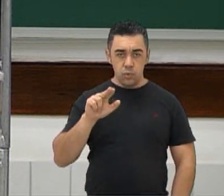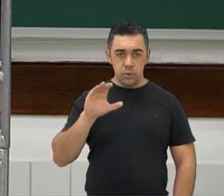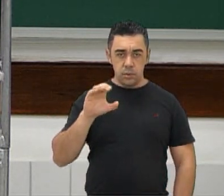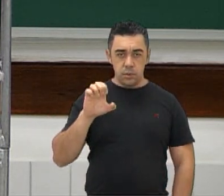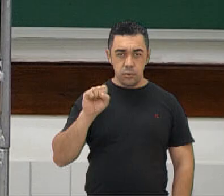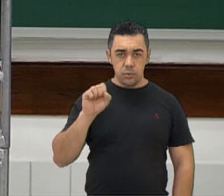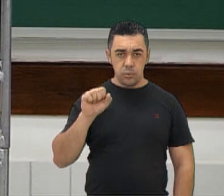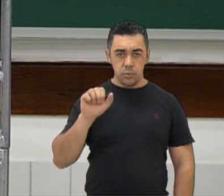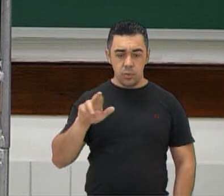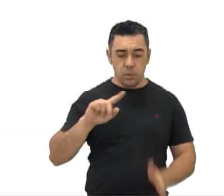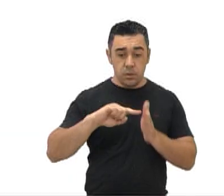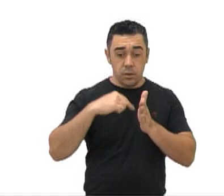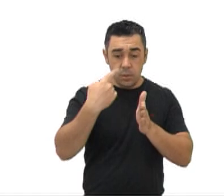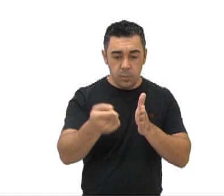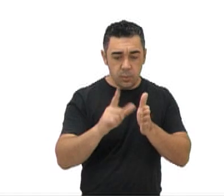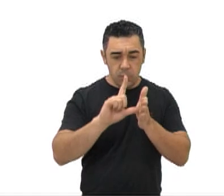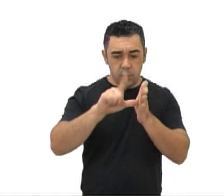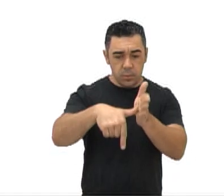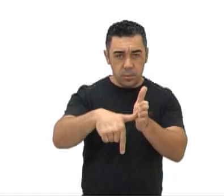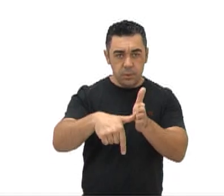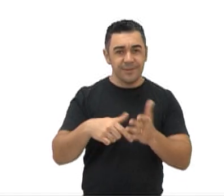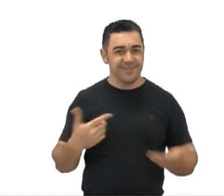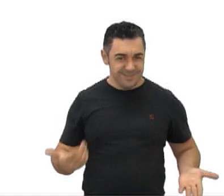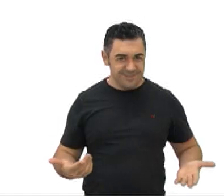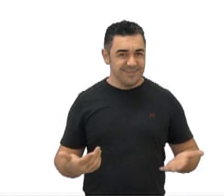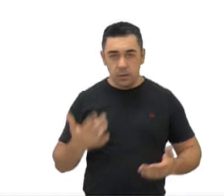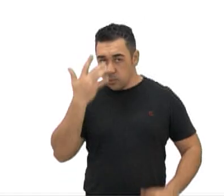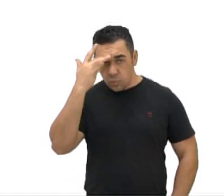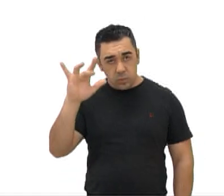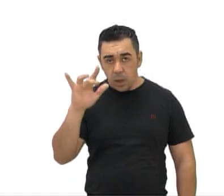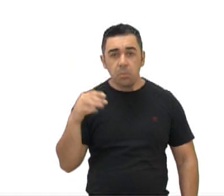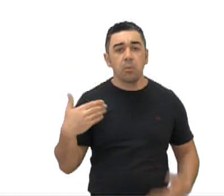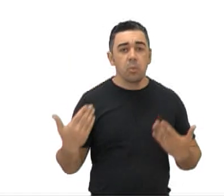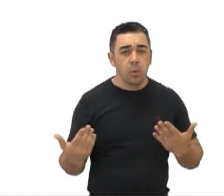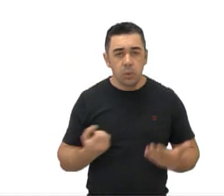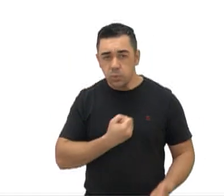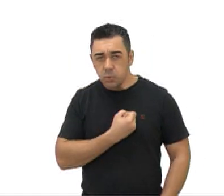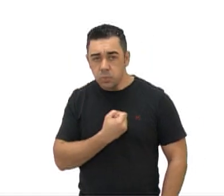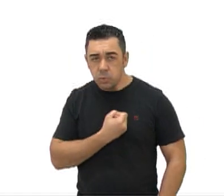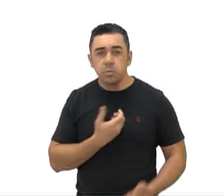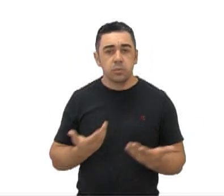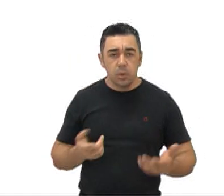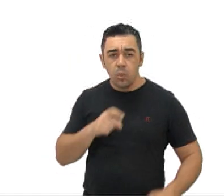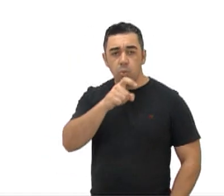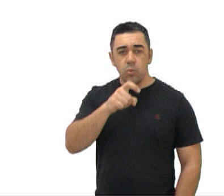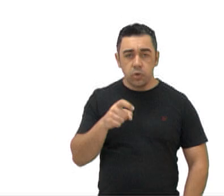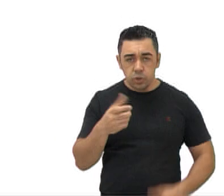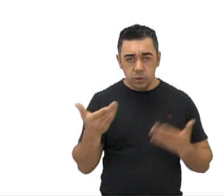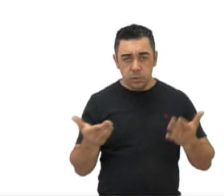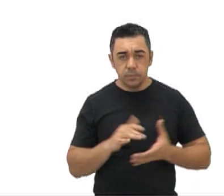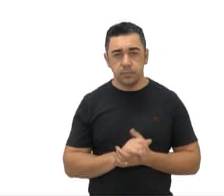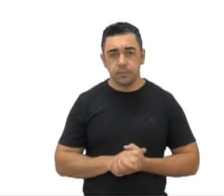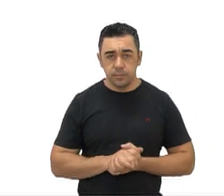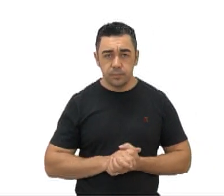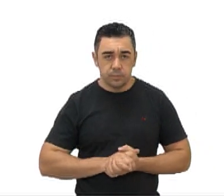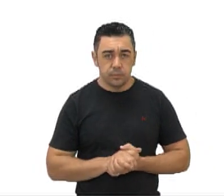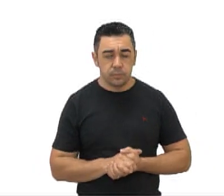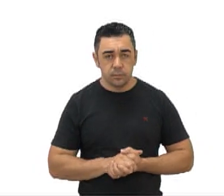o sucessor de um número. A gente não sabe qual número é, então a representação dele é x.